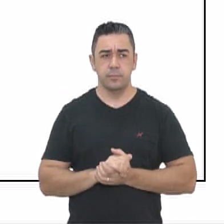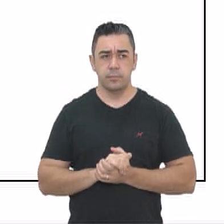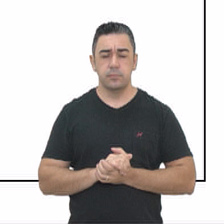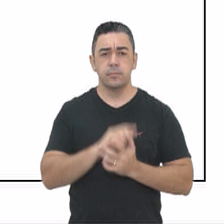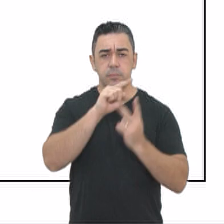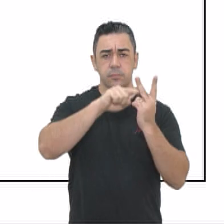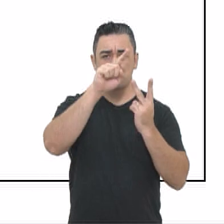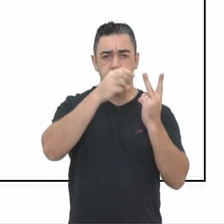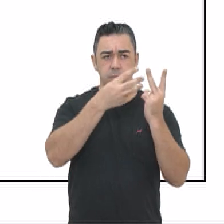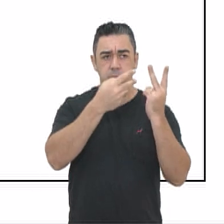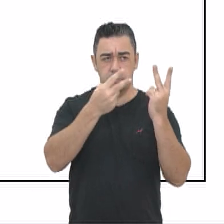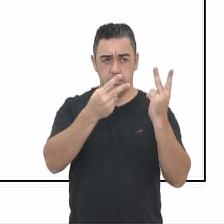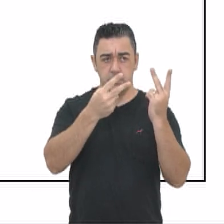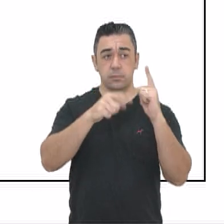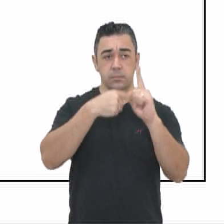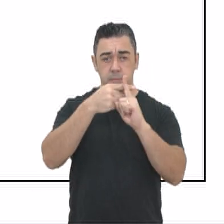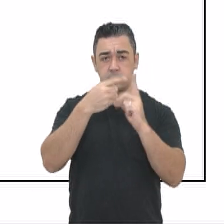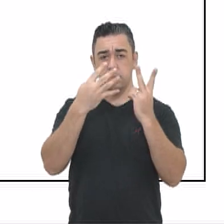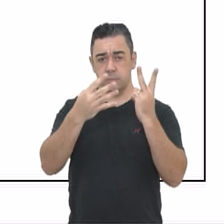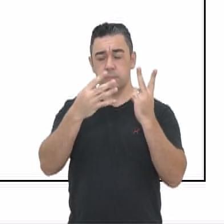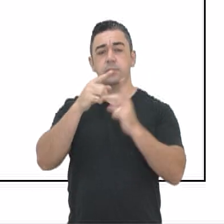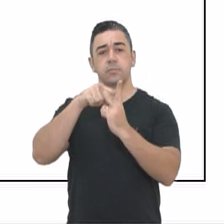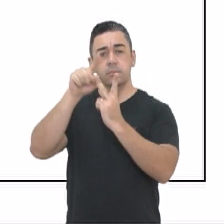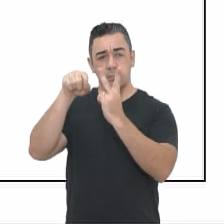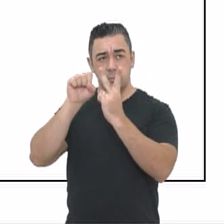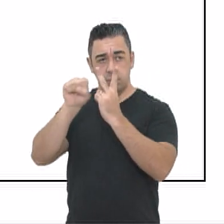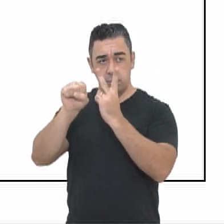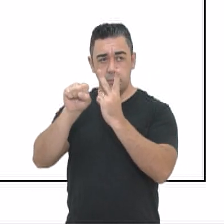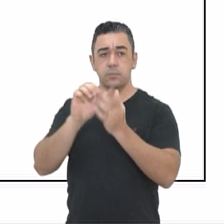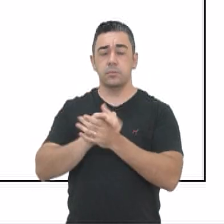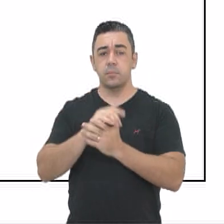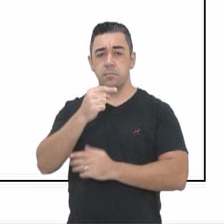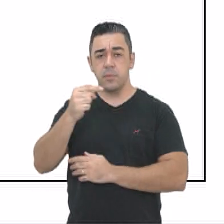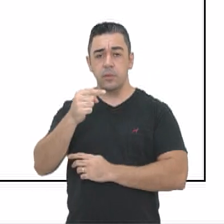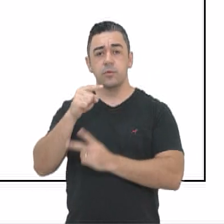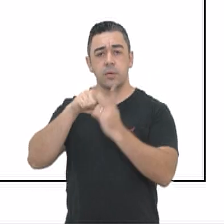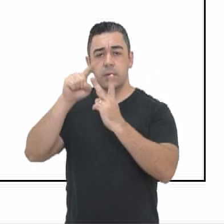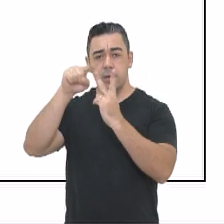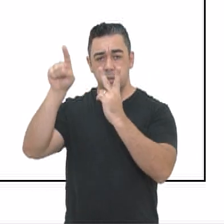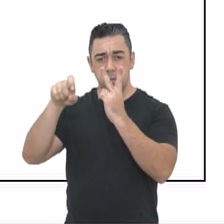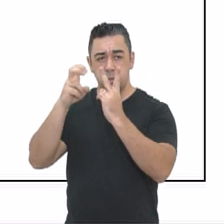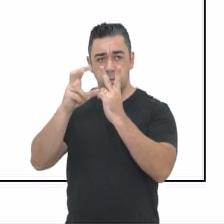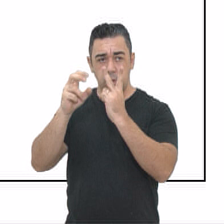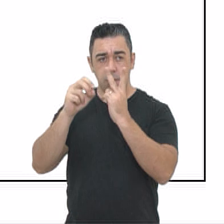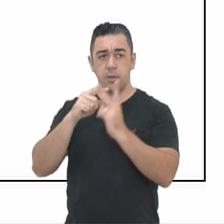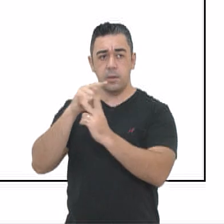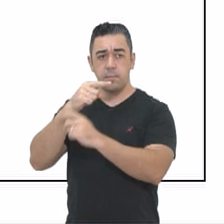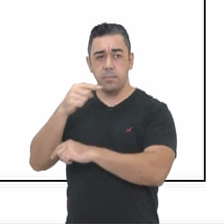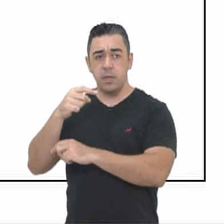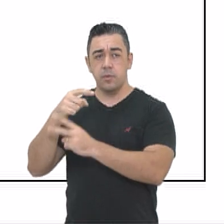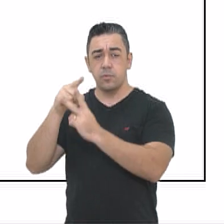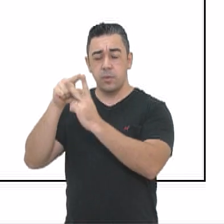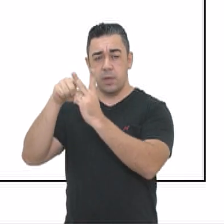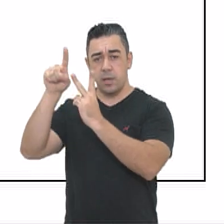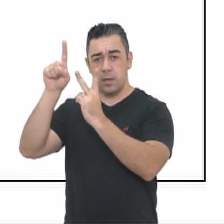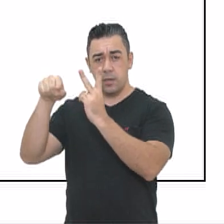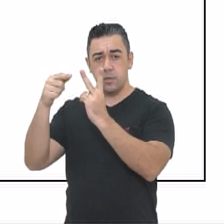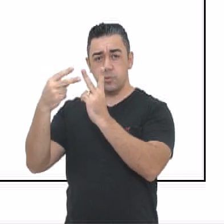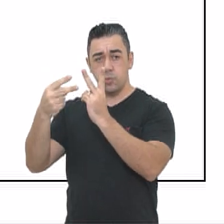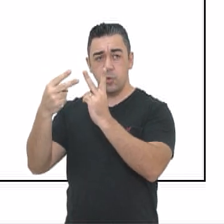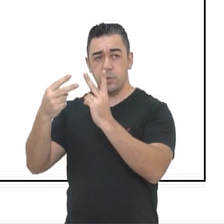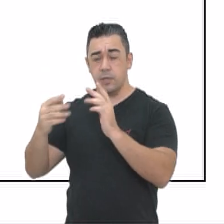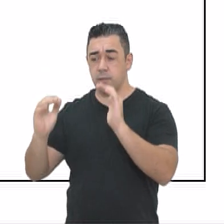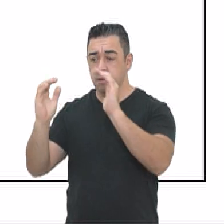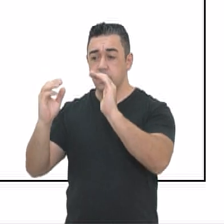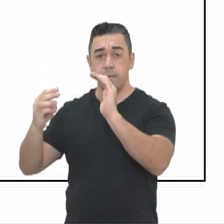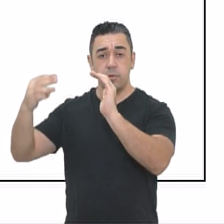de 32, mais 4 raiz quadrada de 8, menos raiz quadrada de 50, menos raiz quadrada de 2